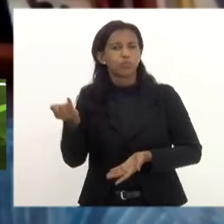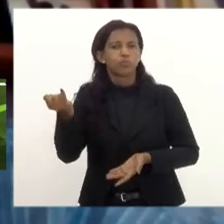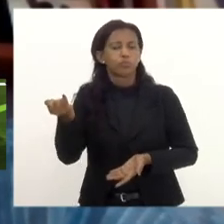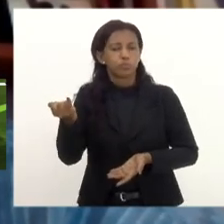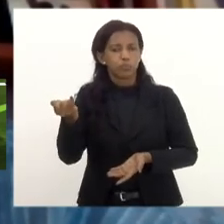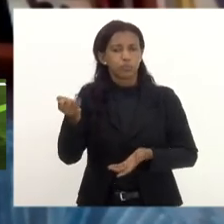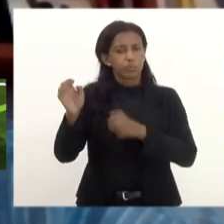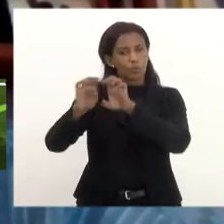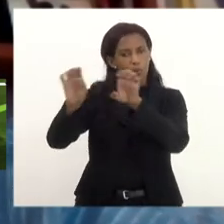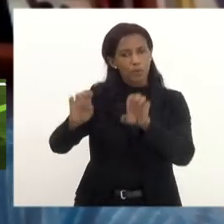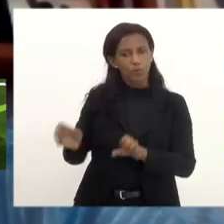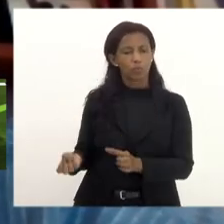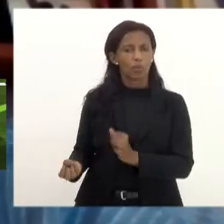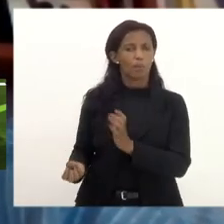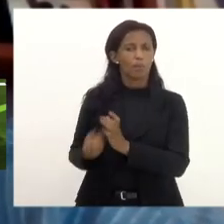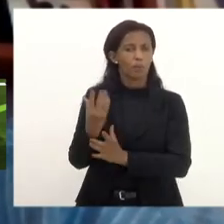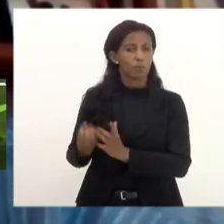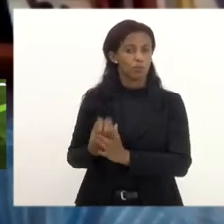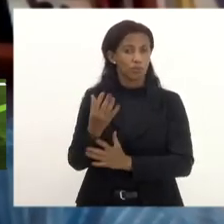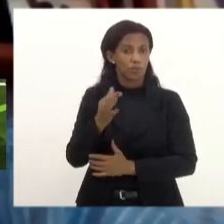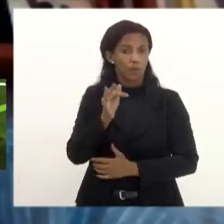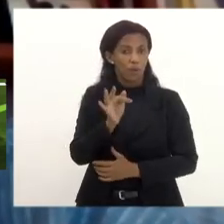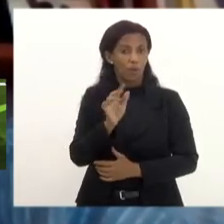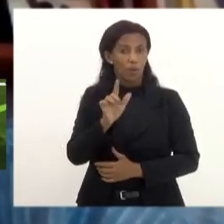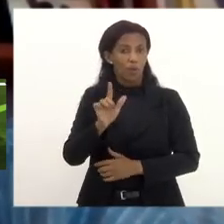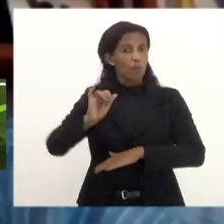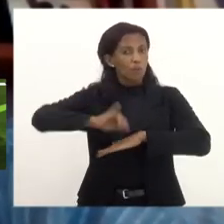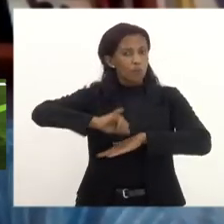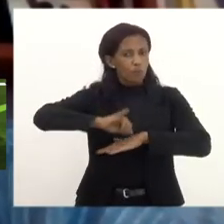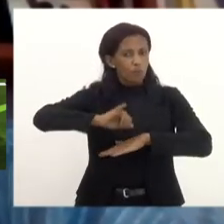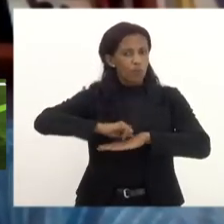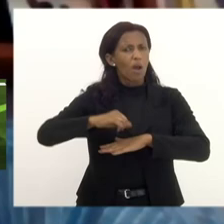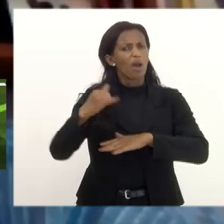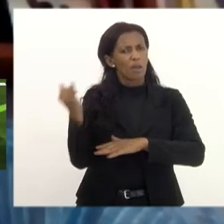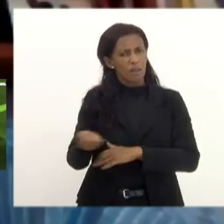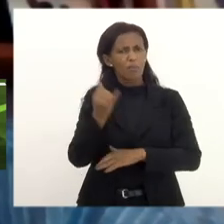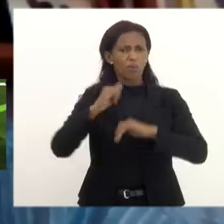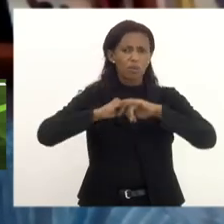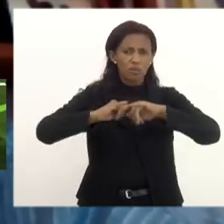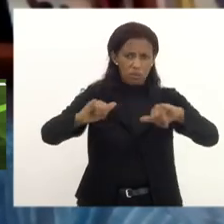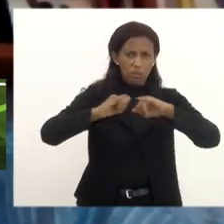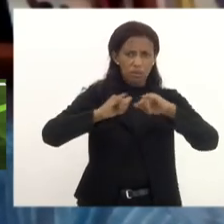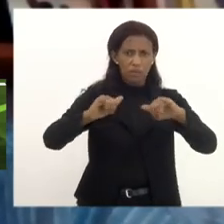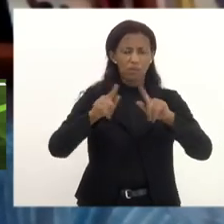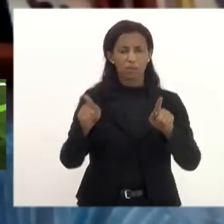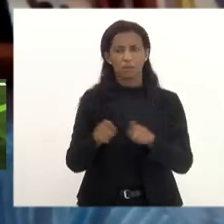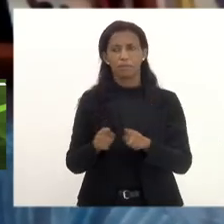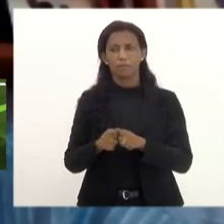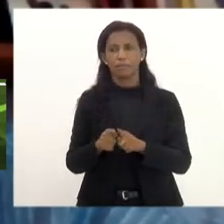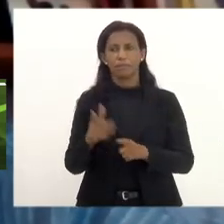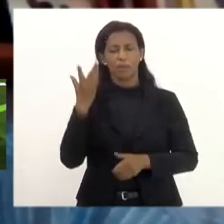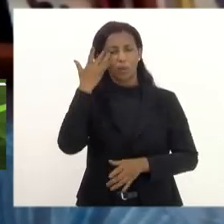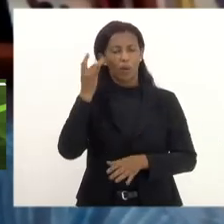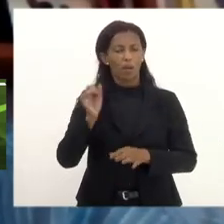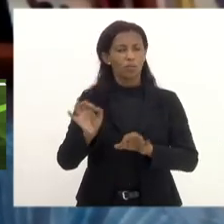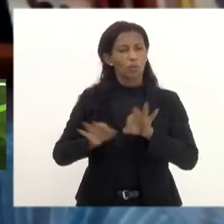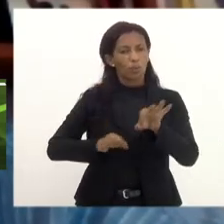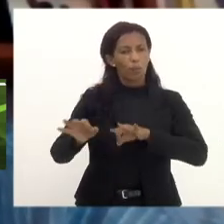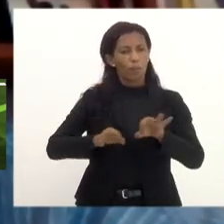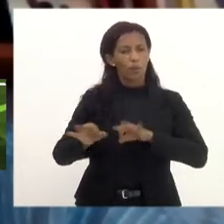da estrutura produtiva fluminense. Então, acho que é importante estar passando isso. Eu acho que o projeto de lei